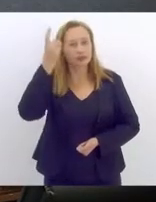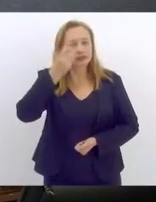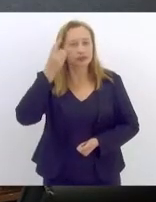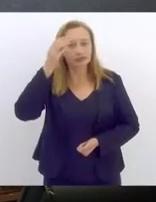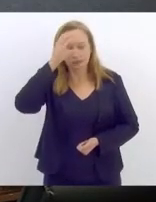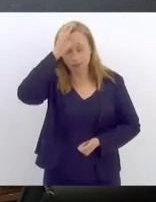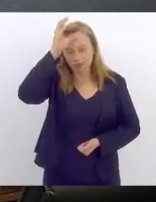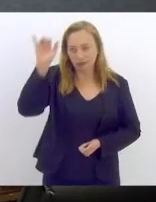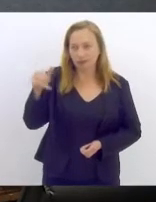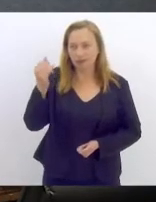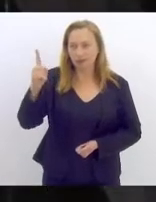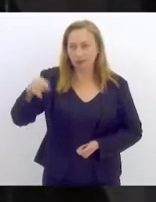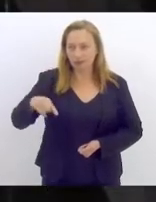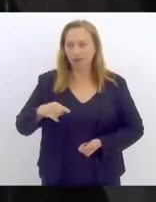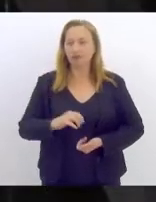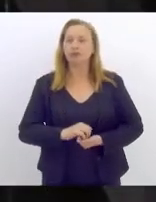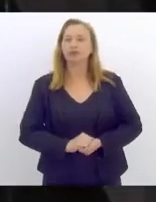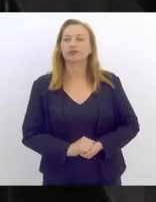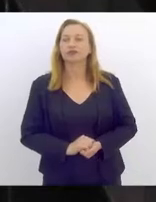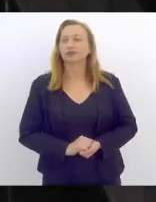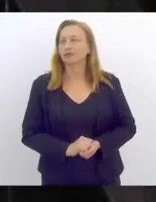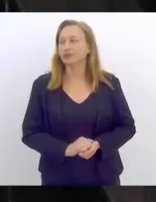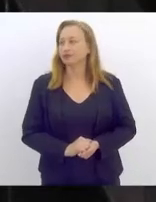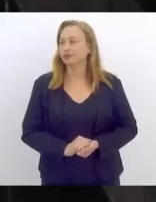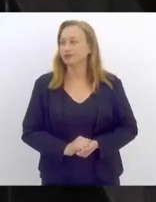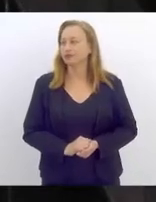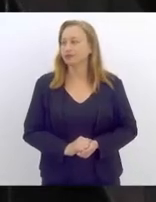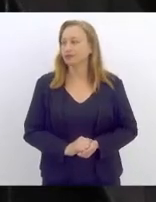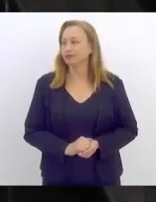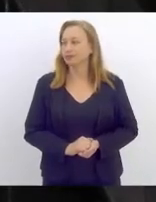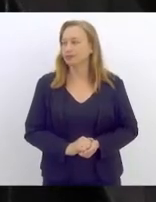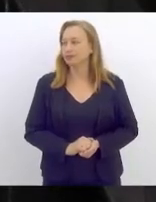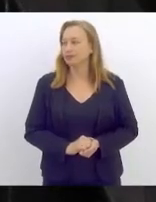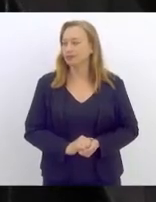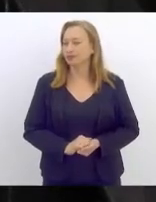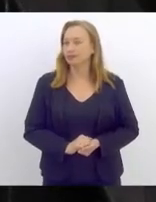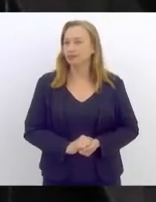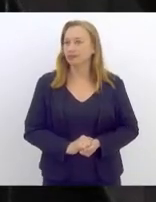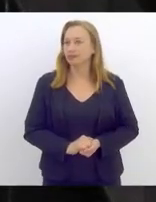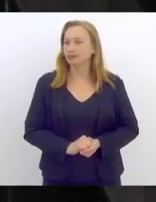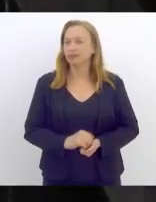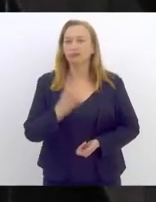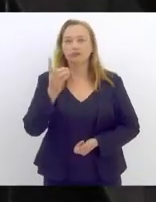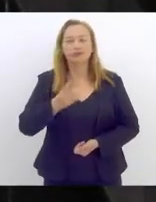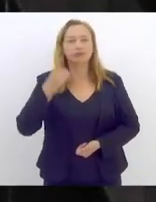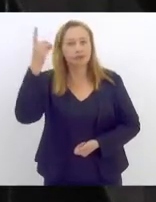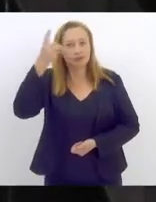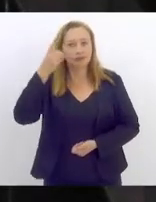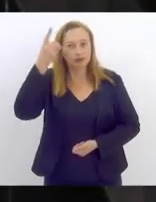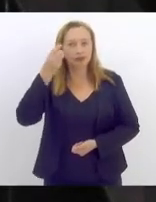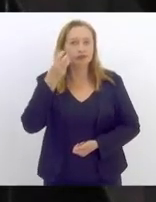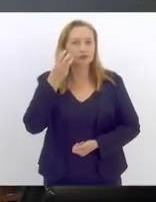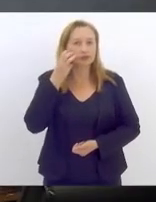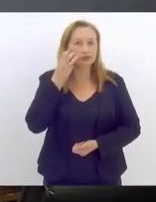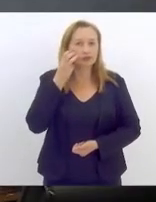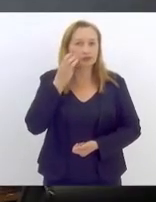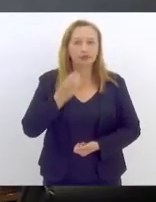Tia Jô senhor Deputado waldeck Carneiro